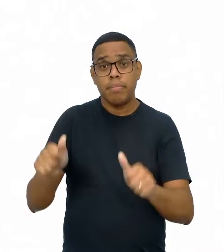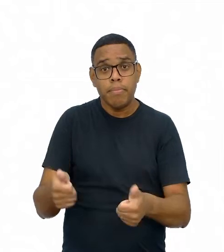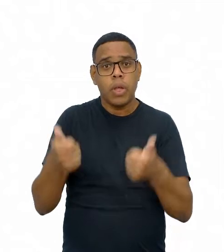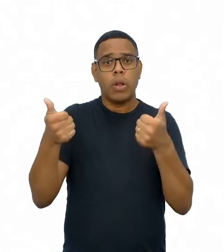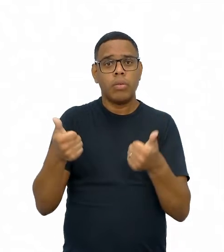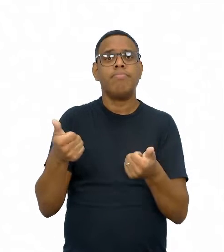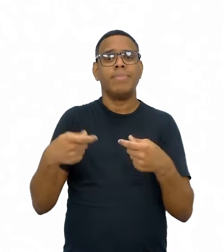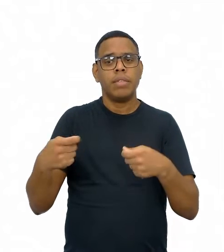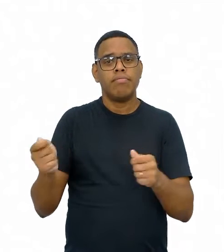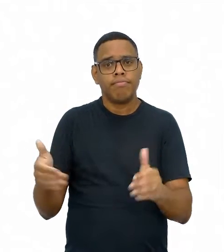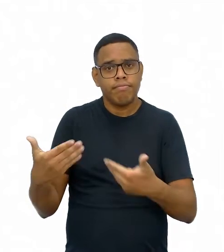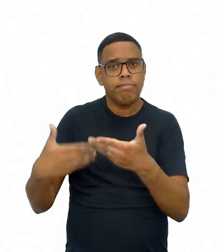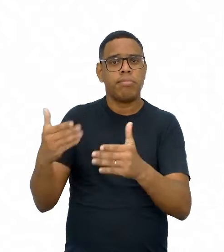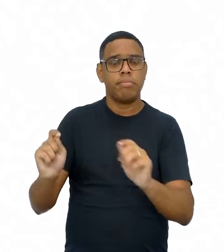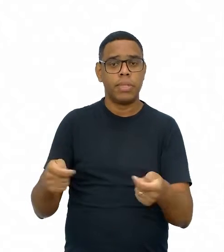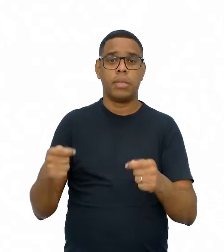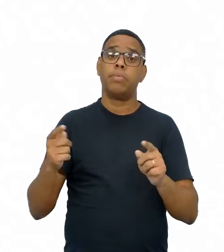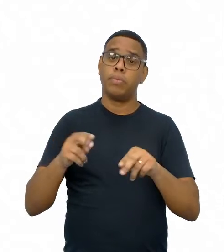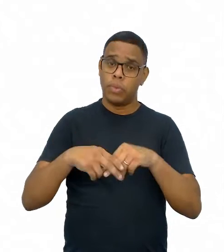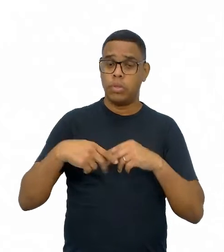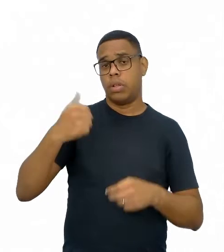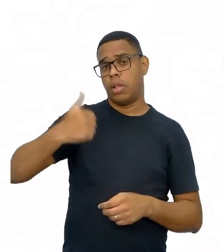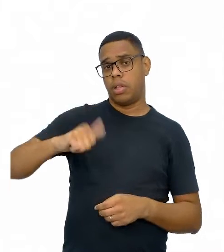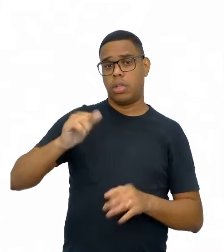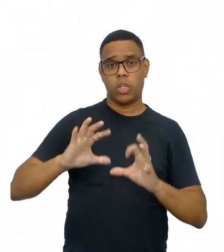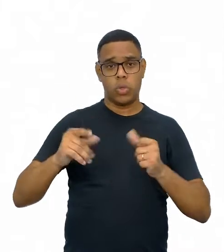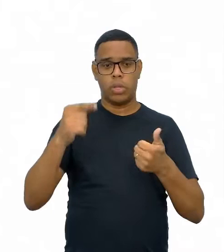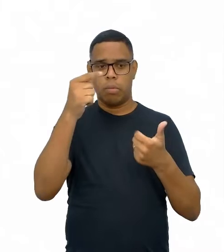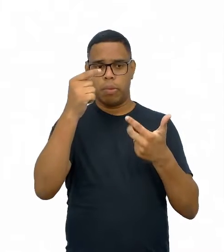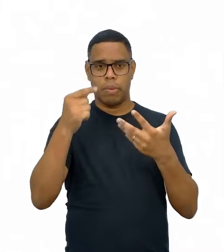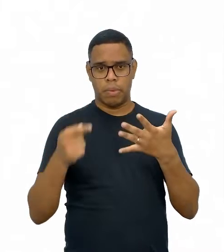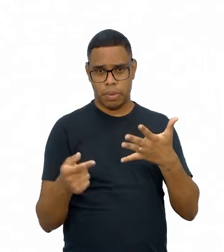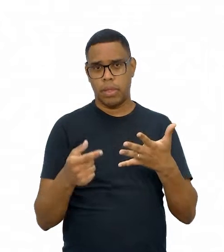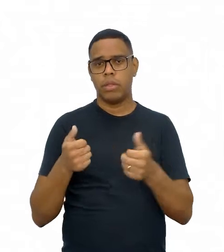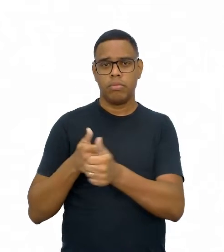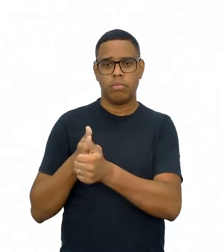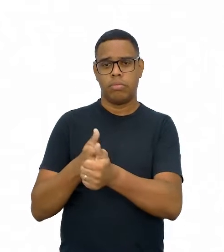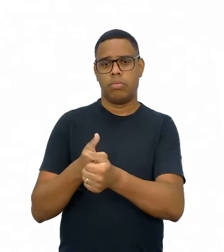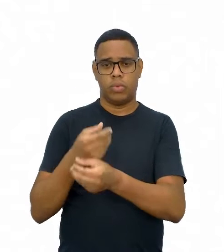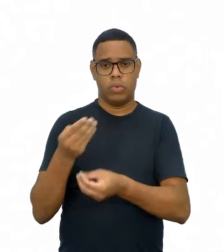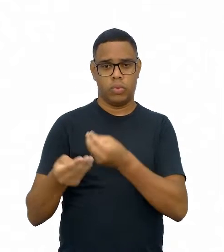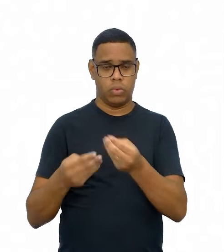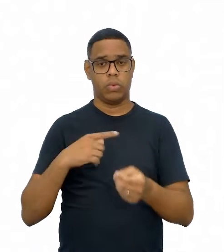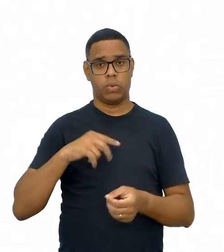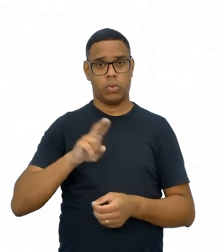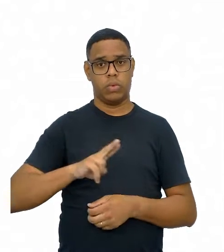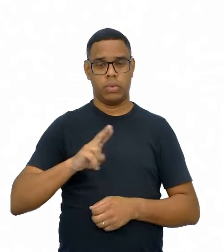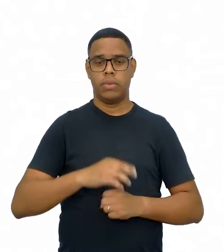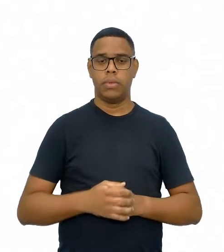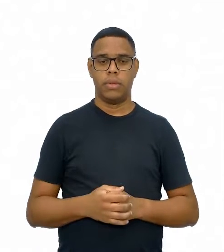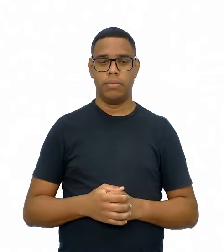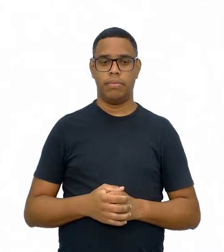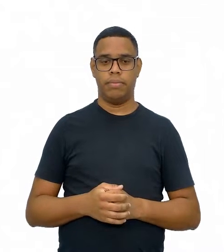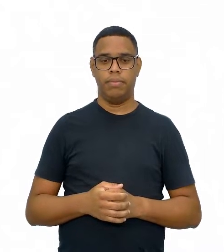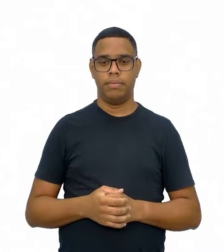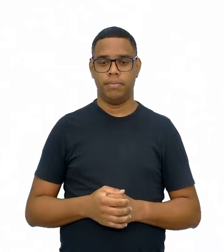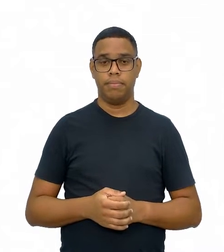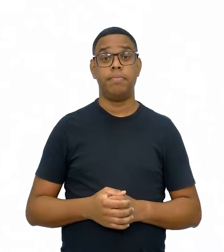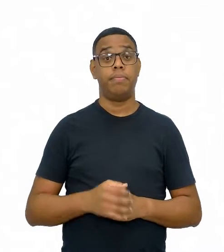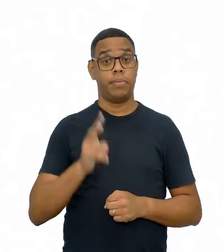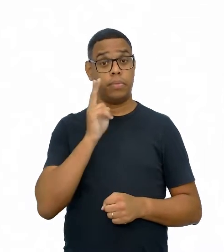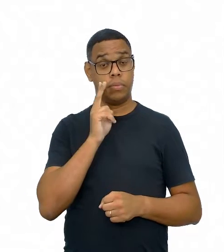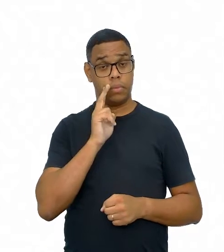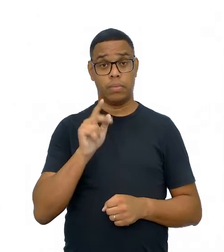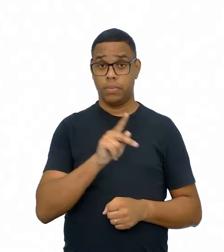revisitadas. Para isso, é importante analisarmos todos os instrumentos de acompanhamento que foram utilizados. Lembramos